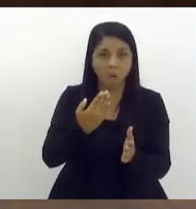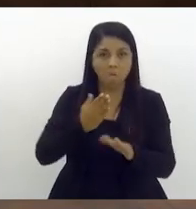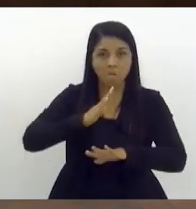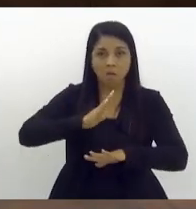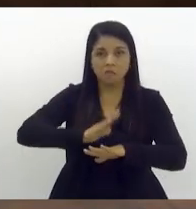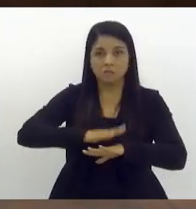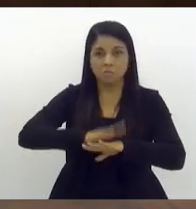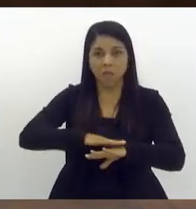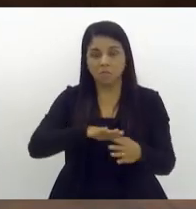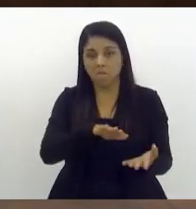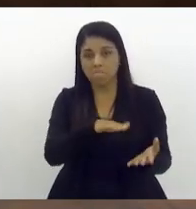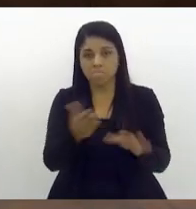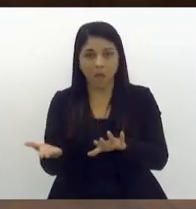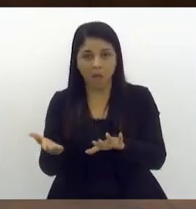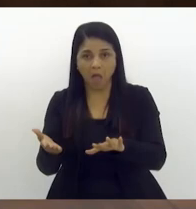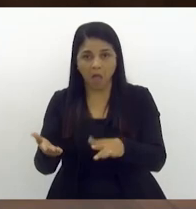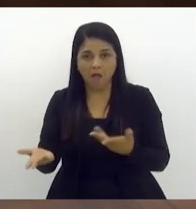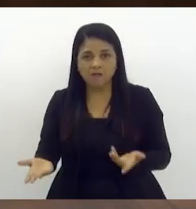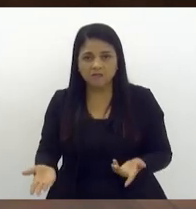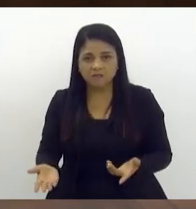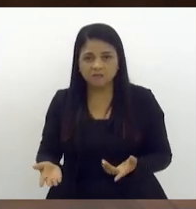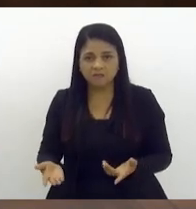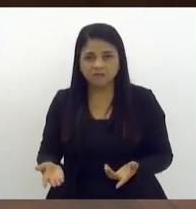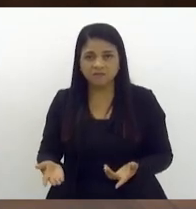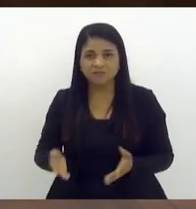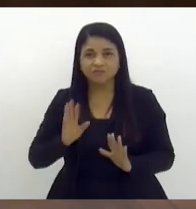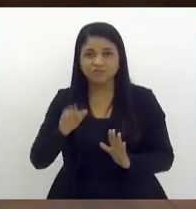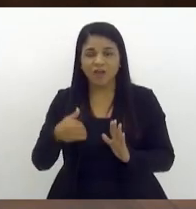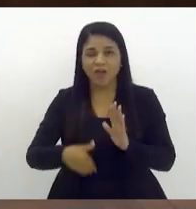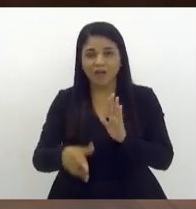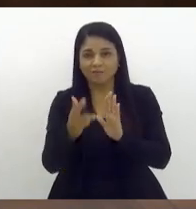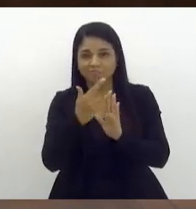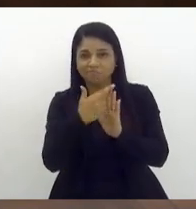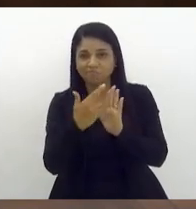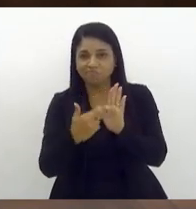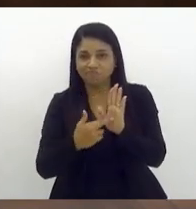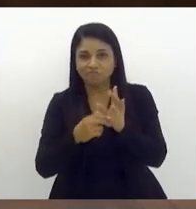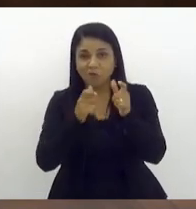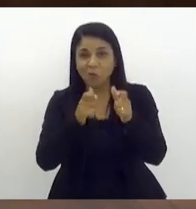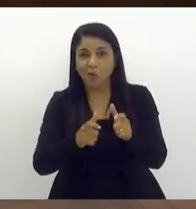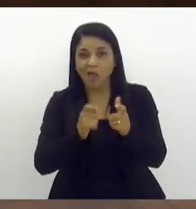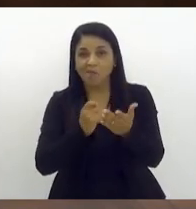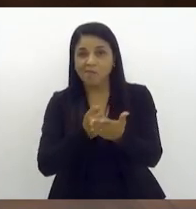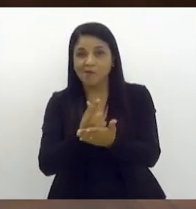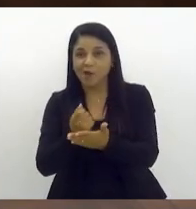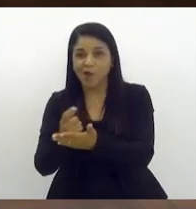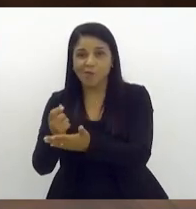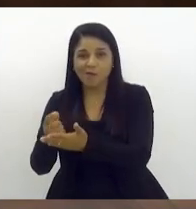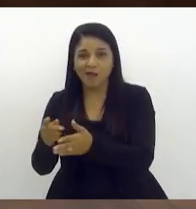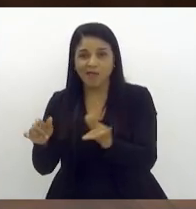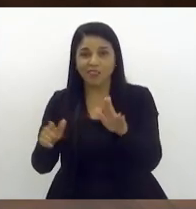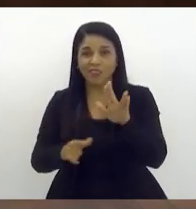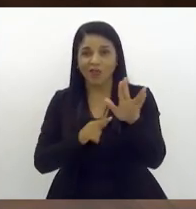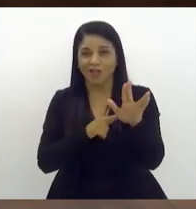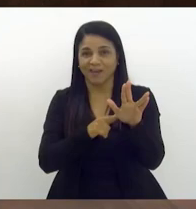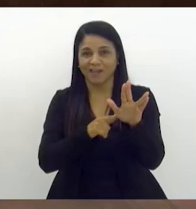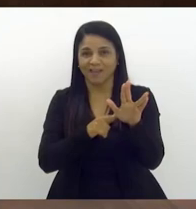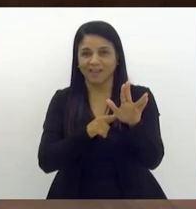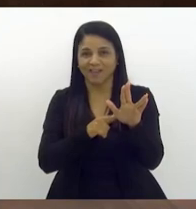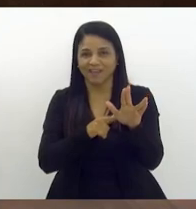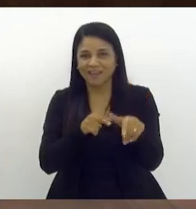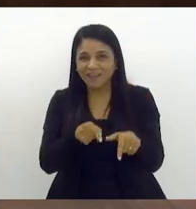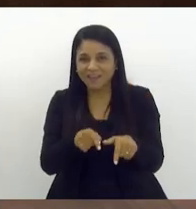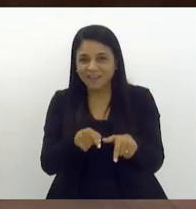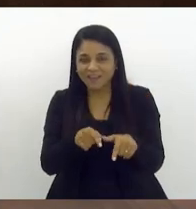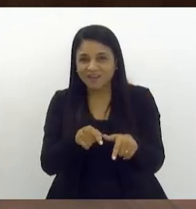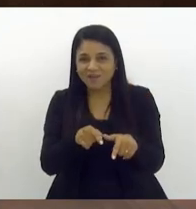É. E o pior de tudo, já regulamentaram onde é que vão comprar, ou seja, estão regulamentando uma coisa que é ilícita, ou